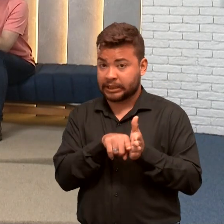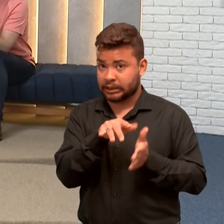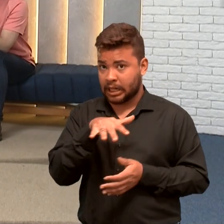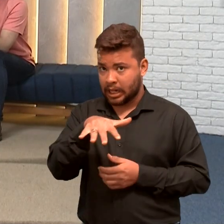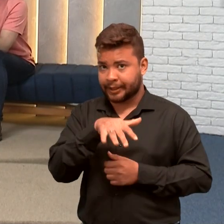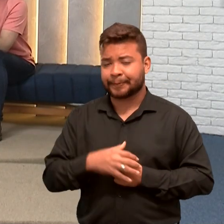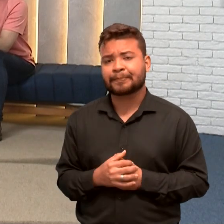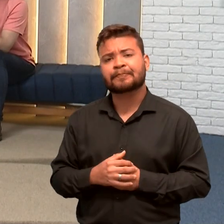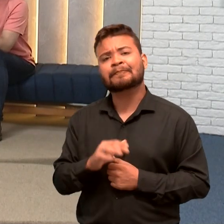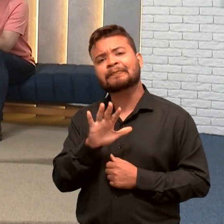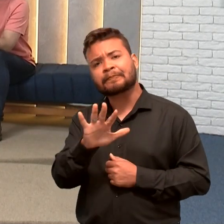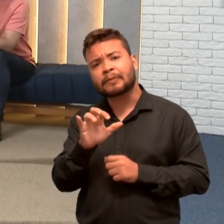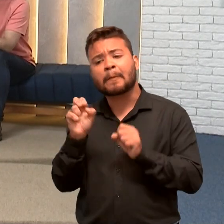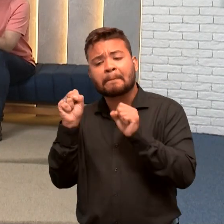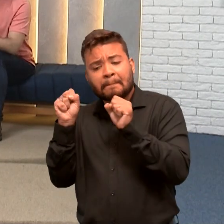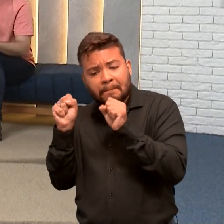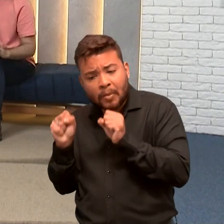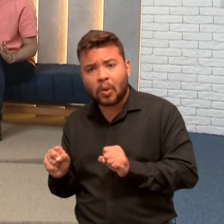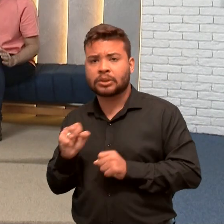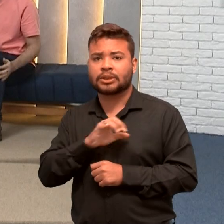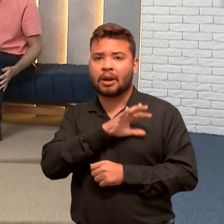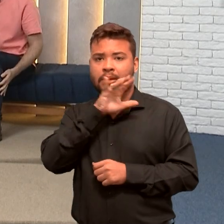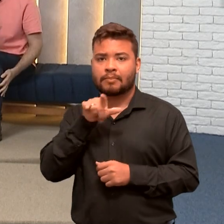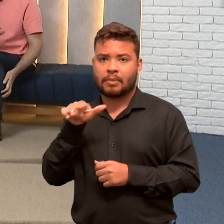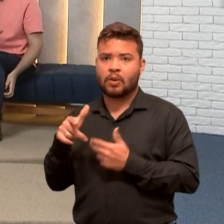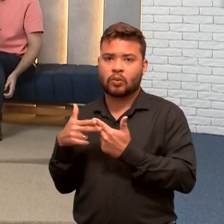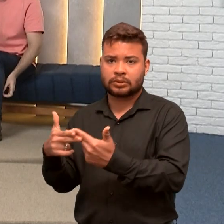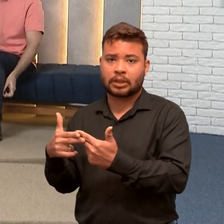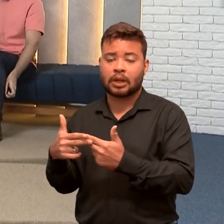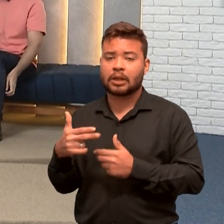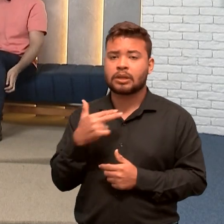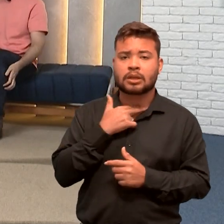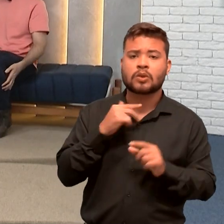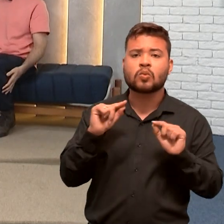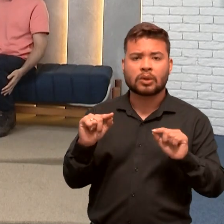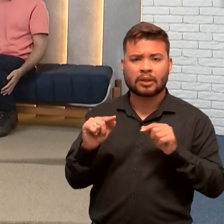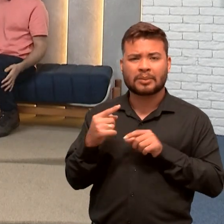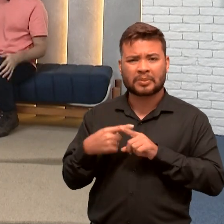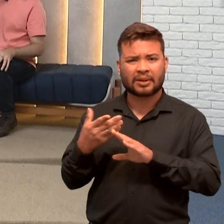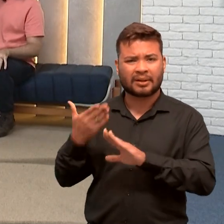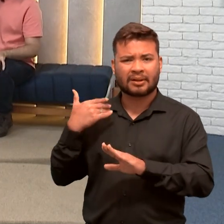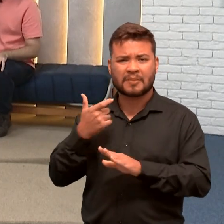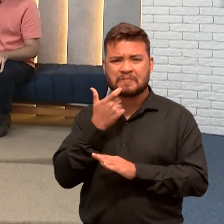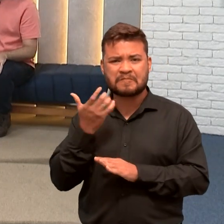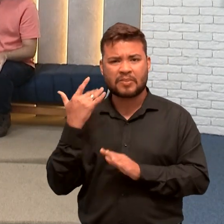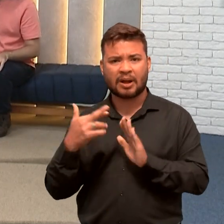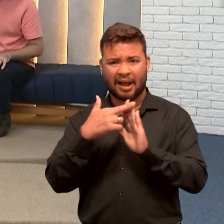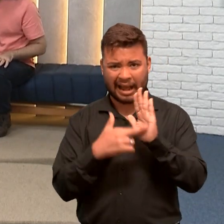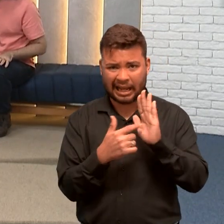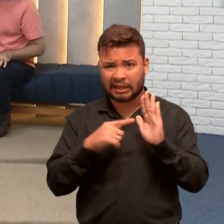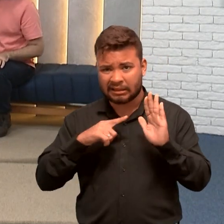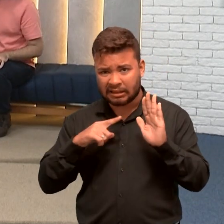ser feito utilizando animais e quando não é possível? Inclusive tem uma lei bem recente que trata sobre a